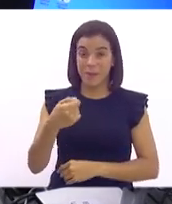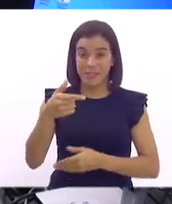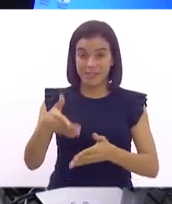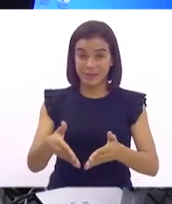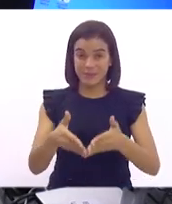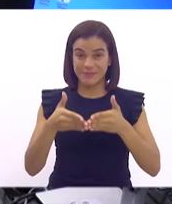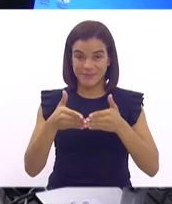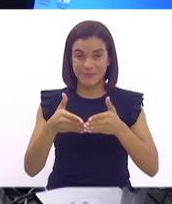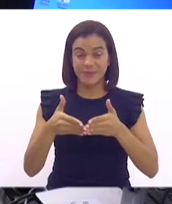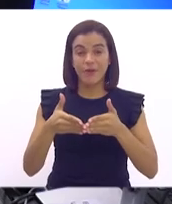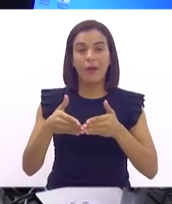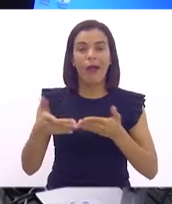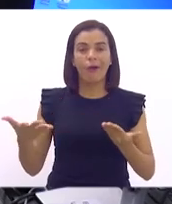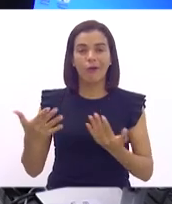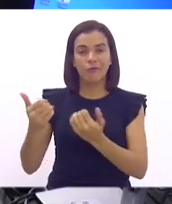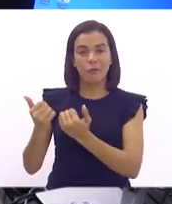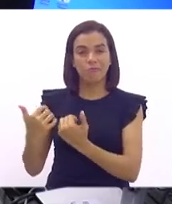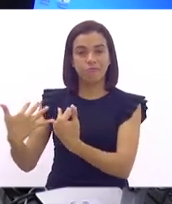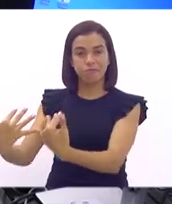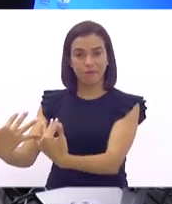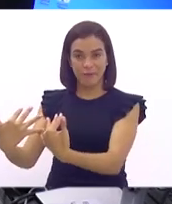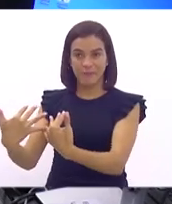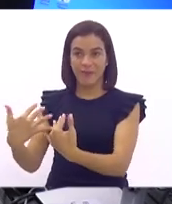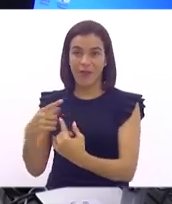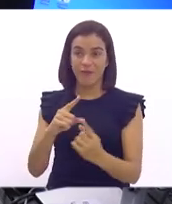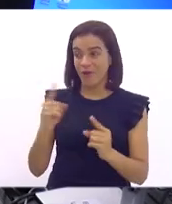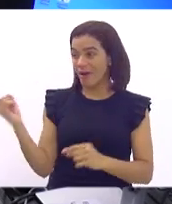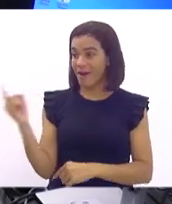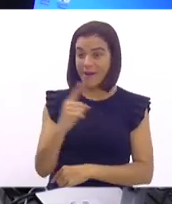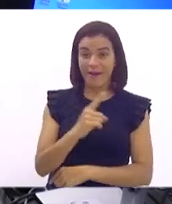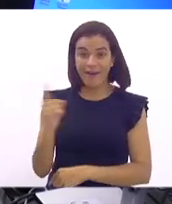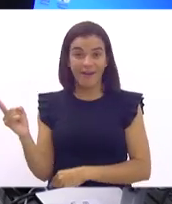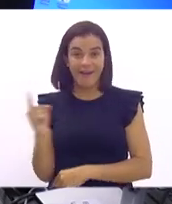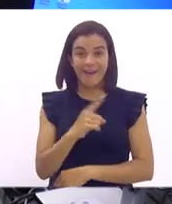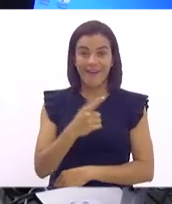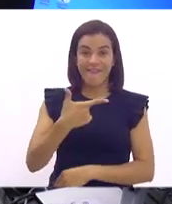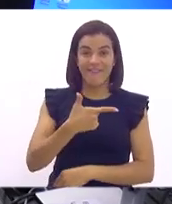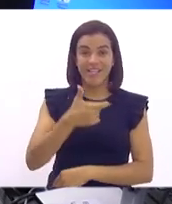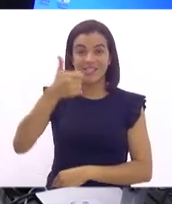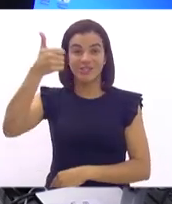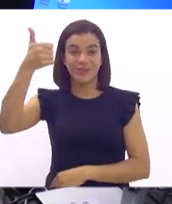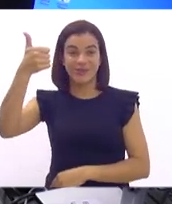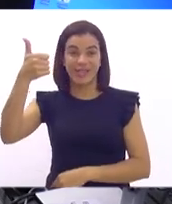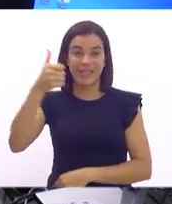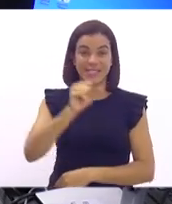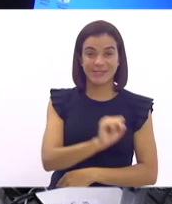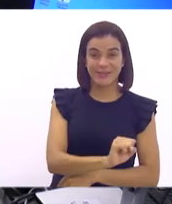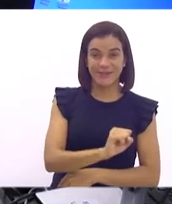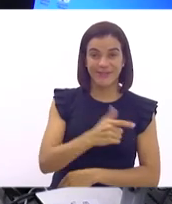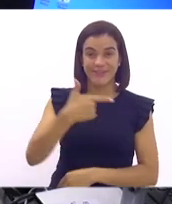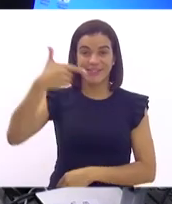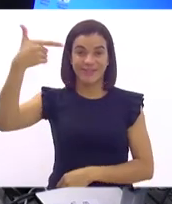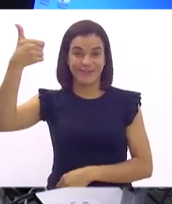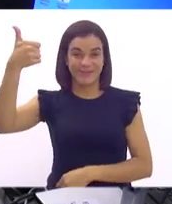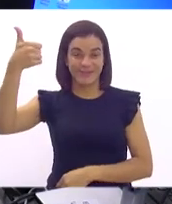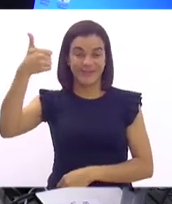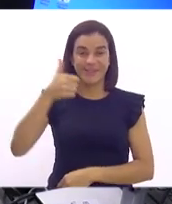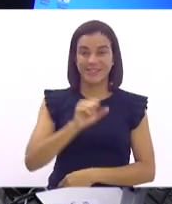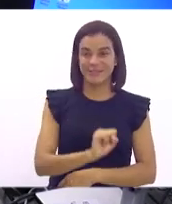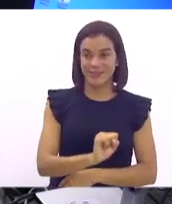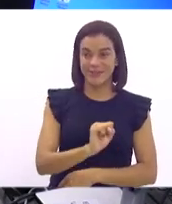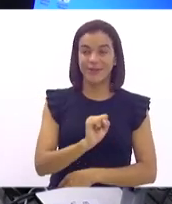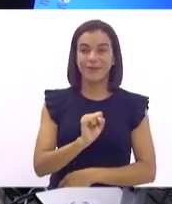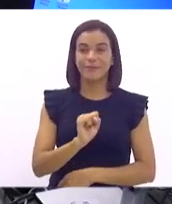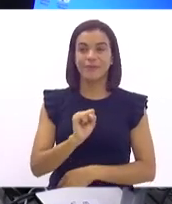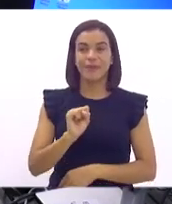na audiência. Se der, eu vou voltar. Eu vou ficar correndo 21-18. Sua participação lá na audiência da Comissão